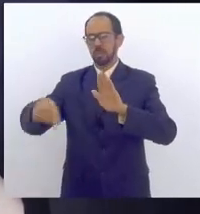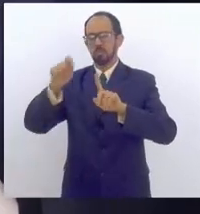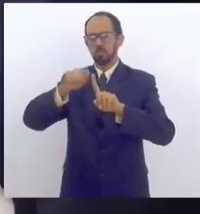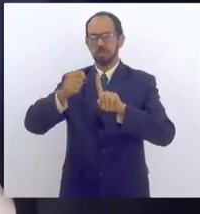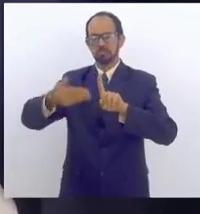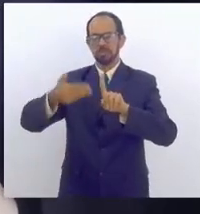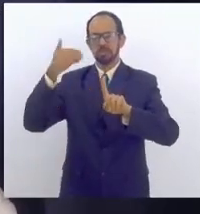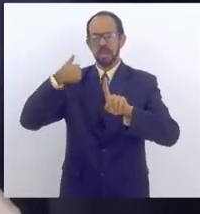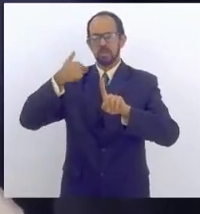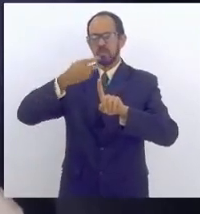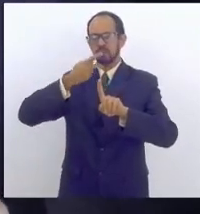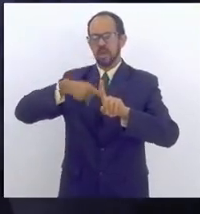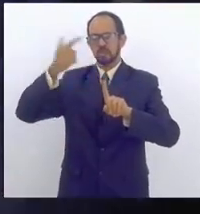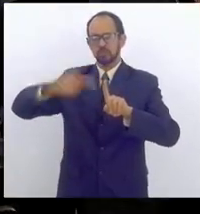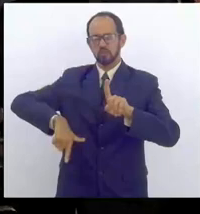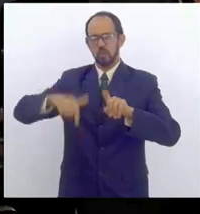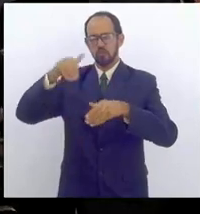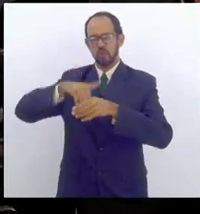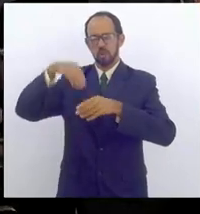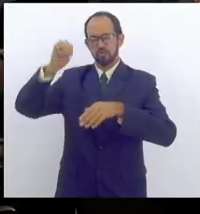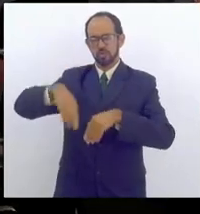aqui, meu voto é seu.